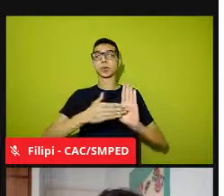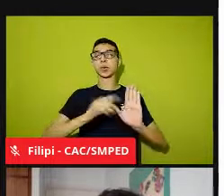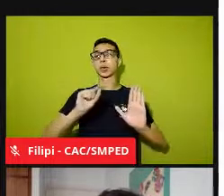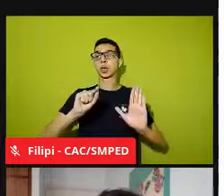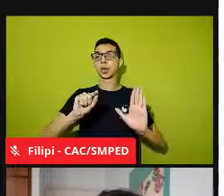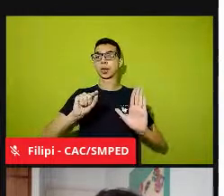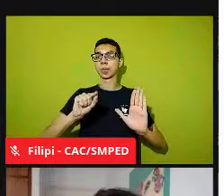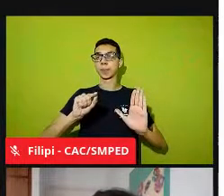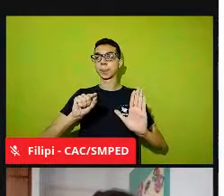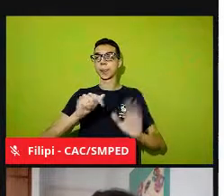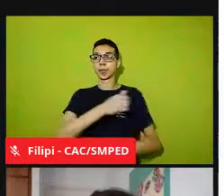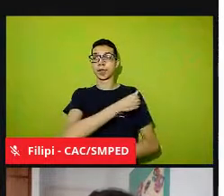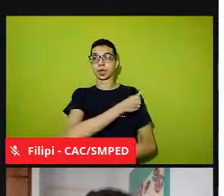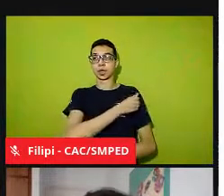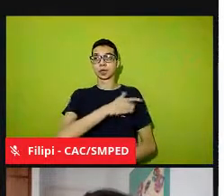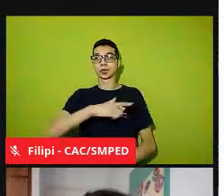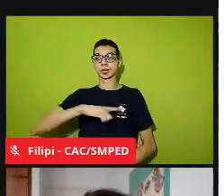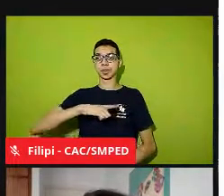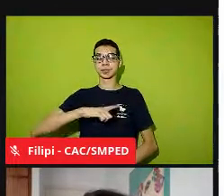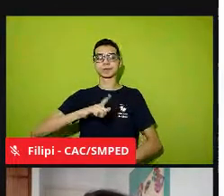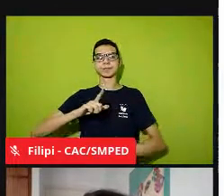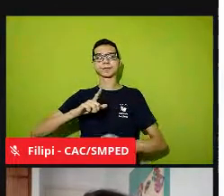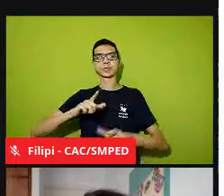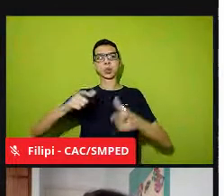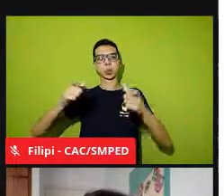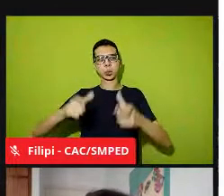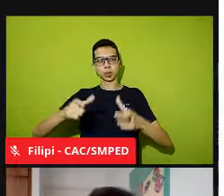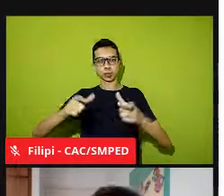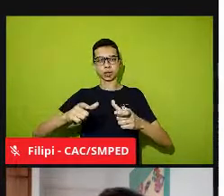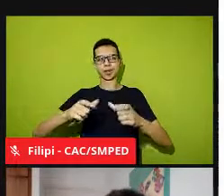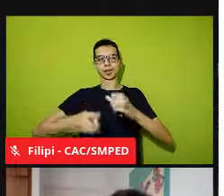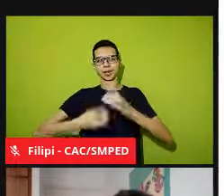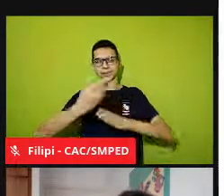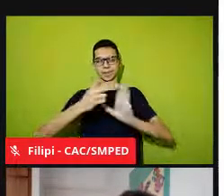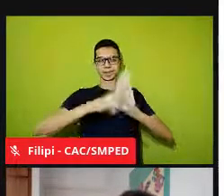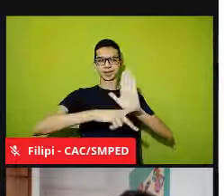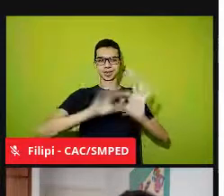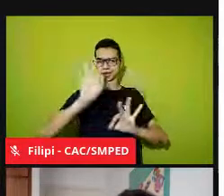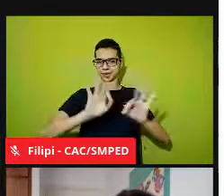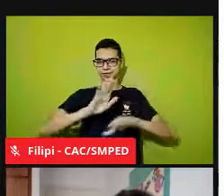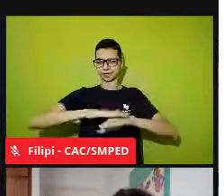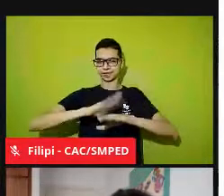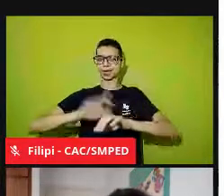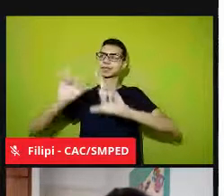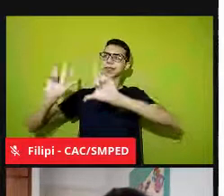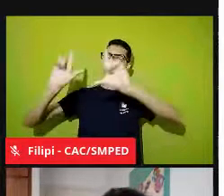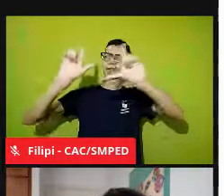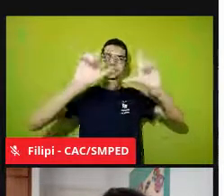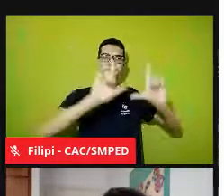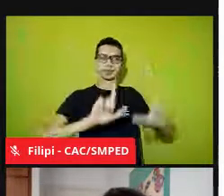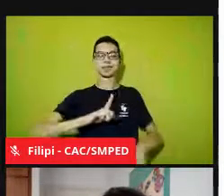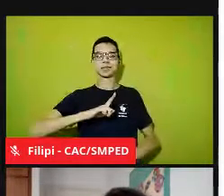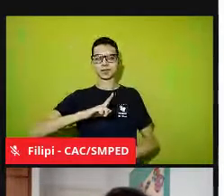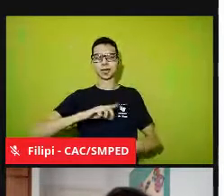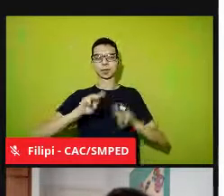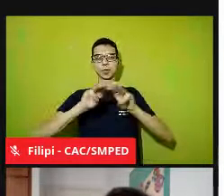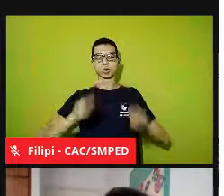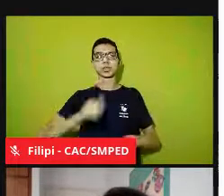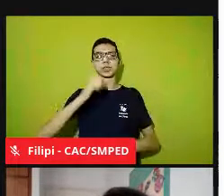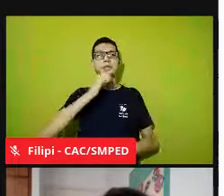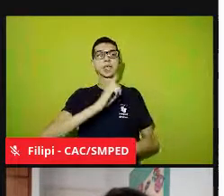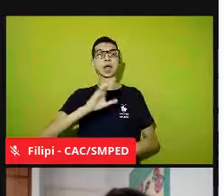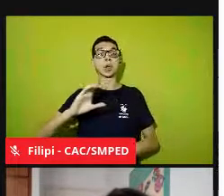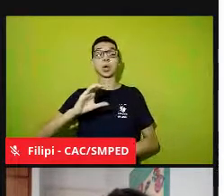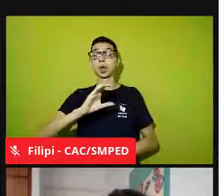lambi-lambis, que a gente colou nos tapumes da obra do museu. E a professora, a coordenadora, ela tinha comentado com a gente da dificuldade que